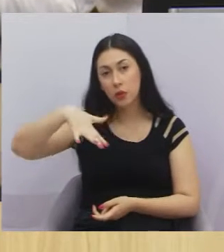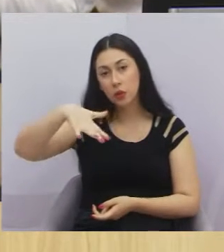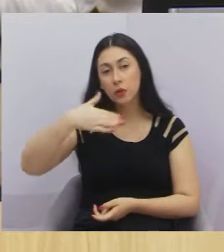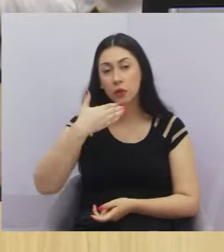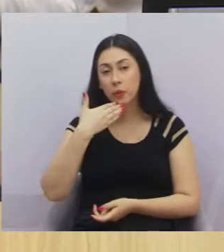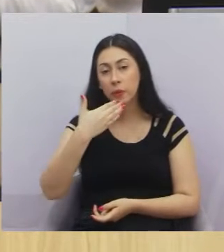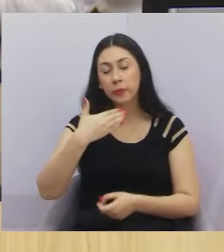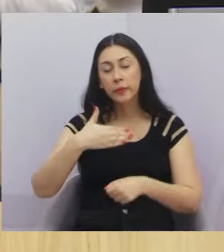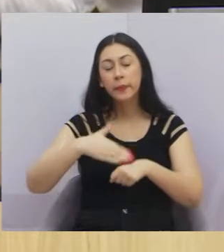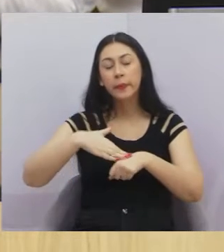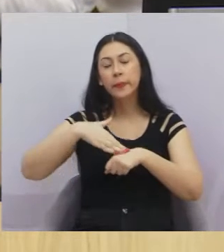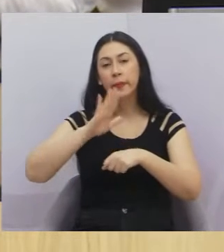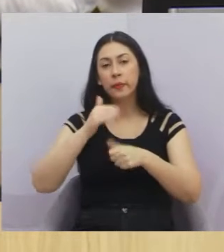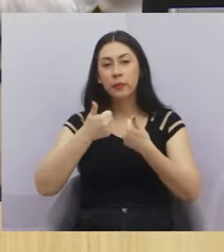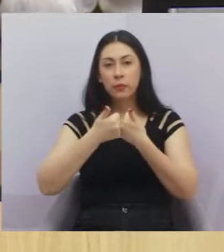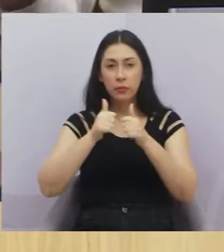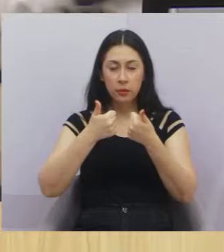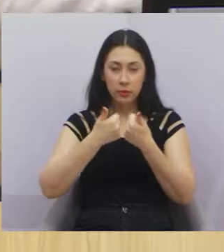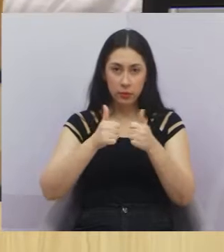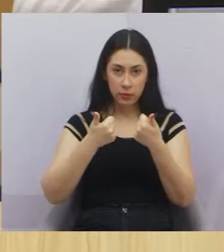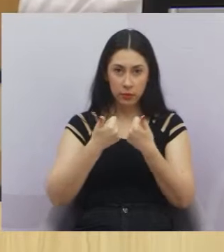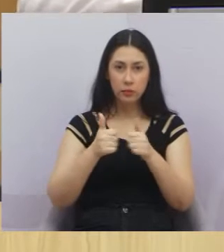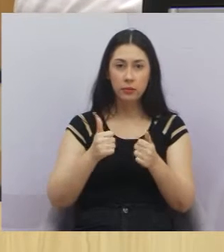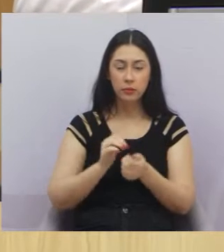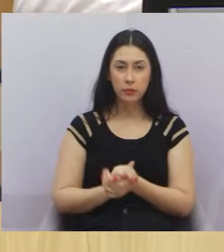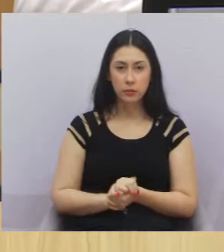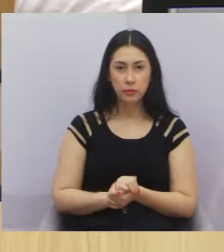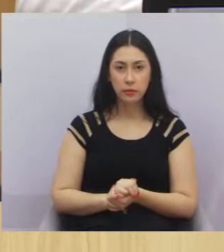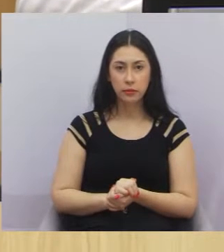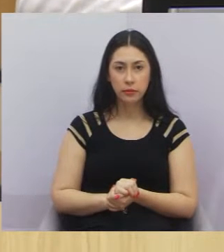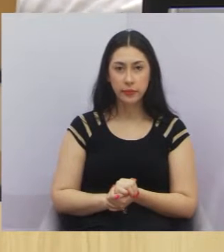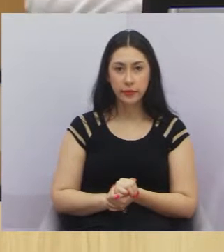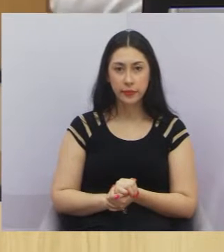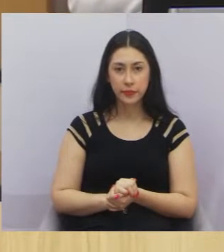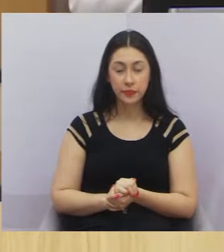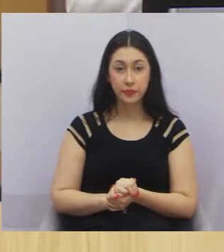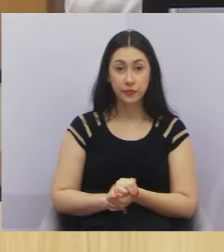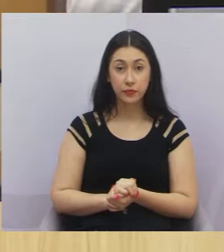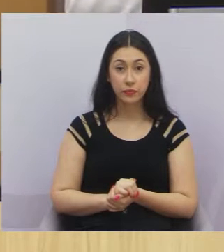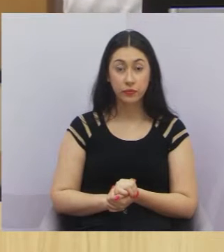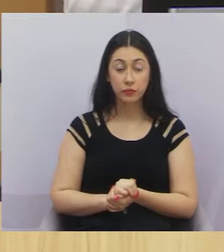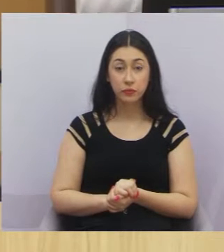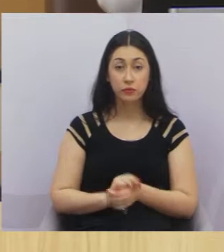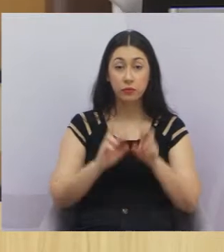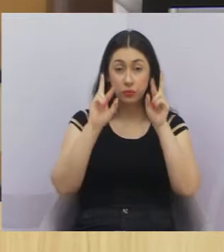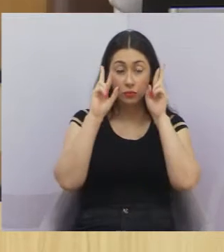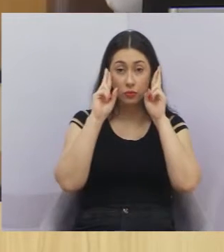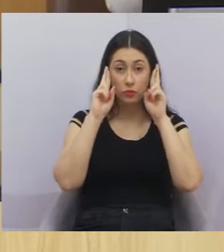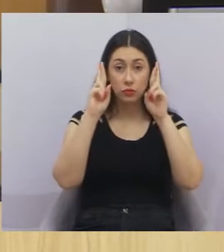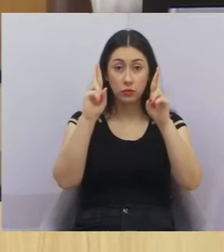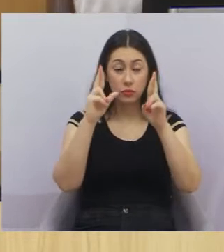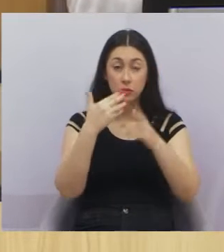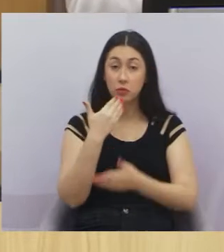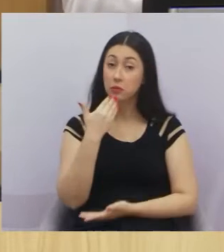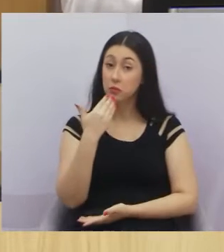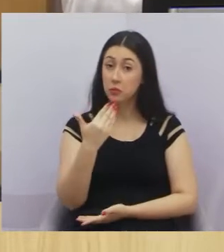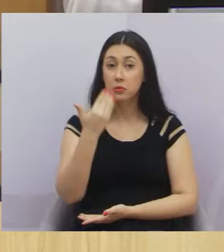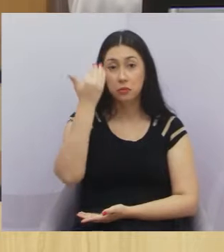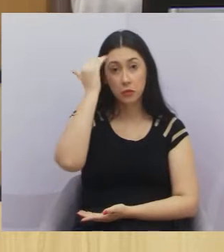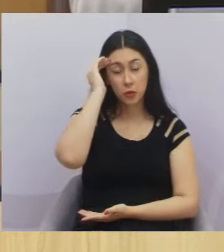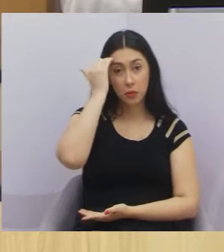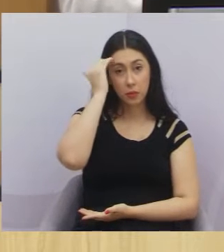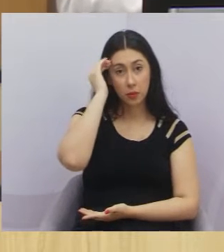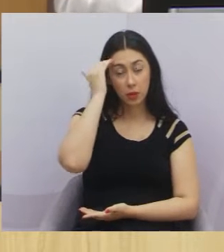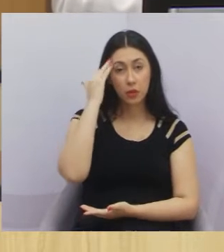a disponibilização de mais opção de horários. Assim sendo, muito respeitosamente recorremos à